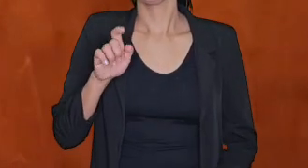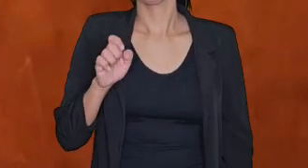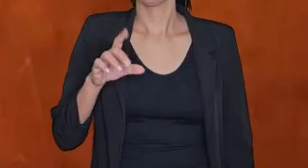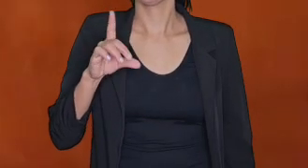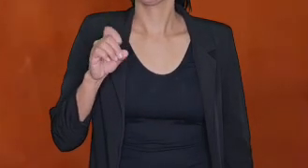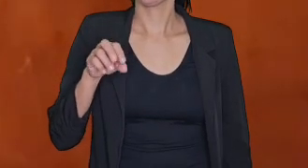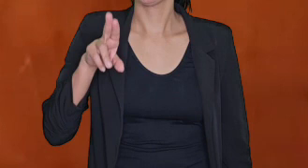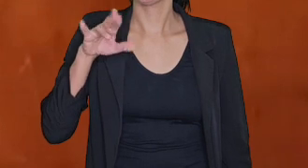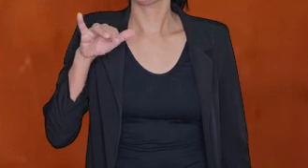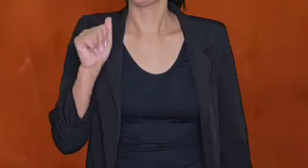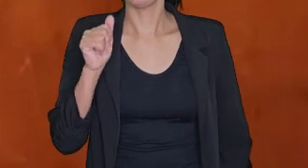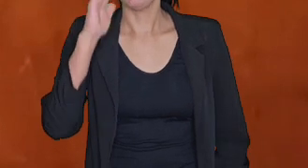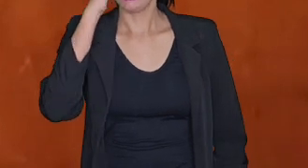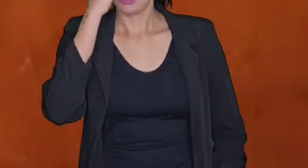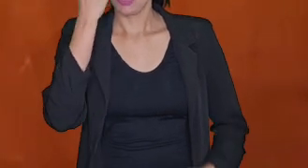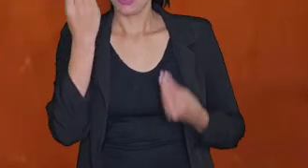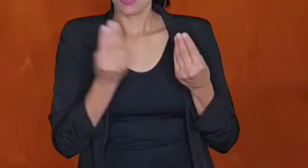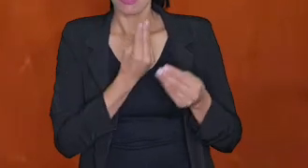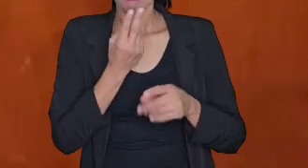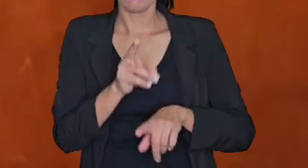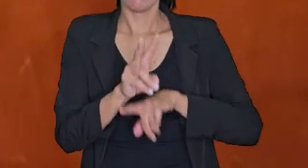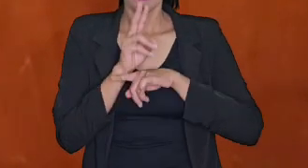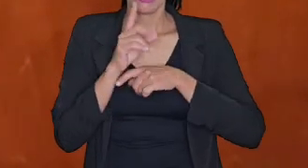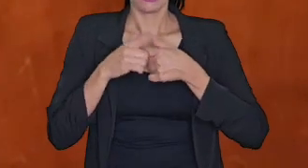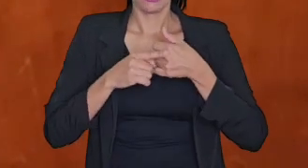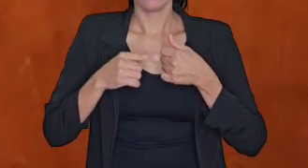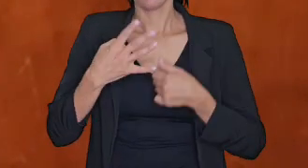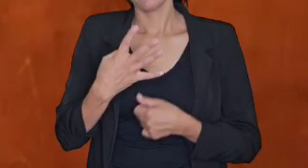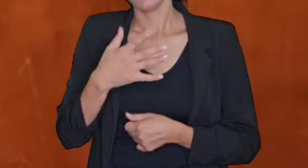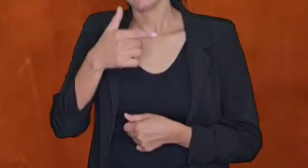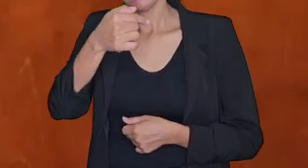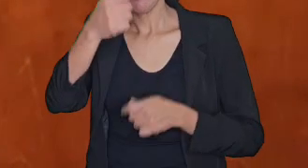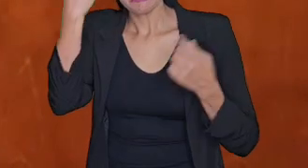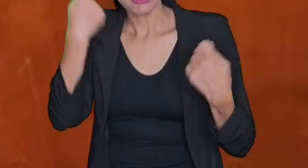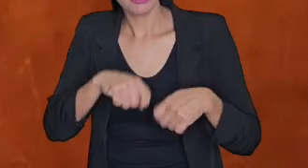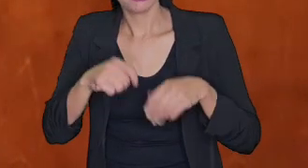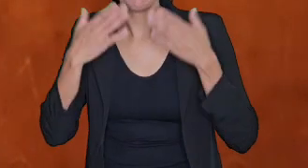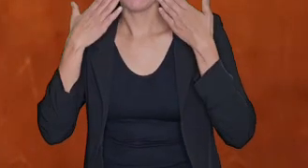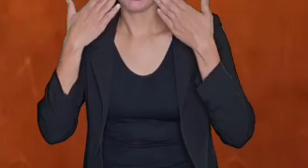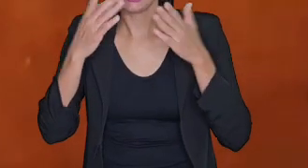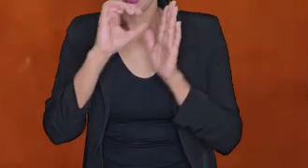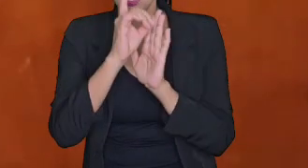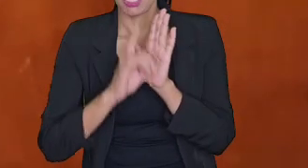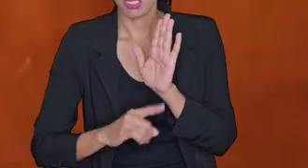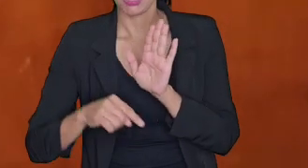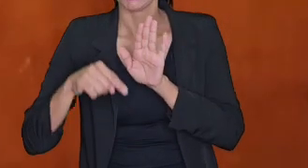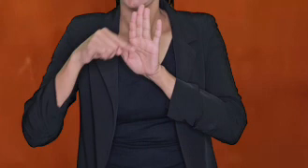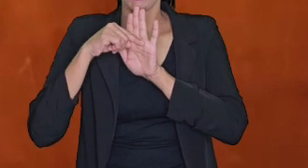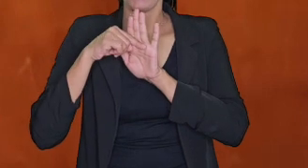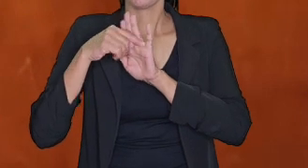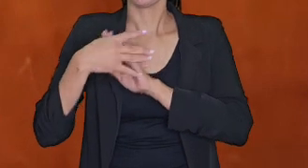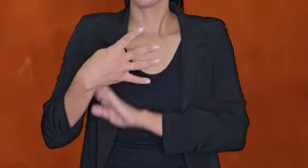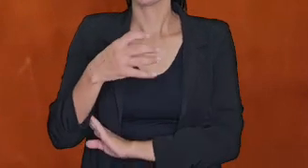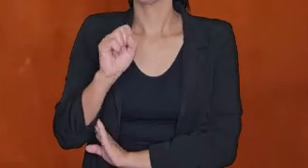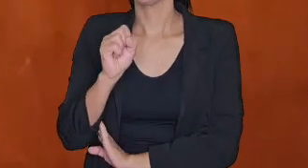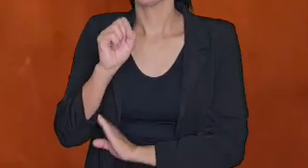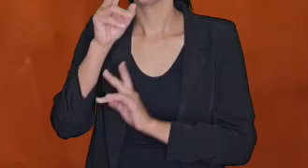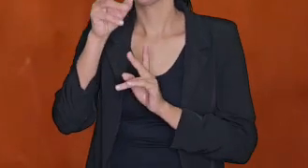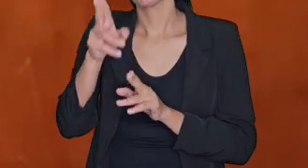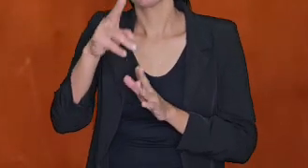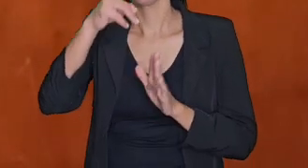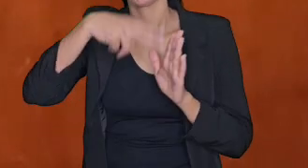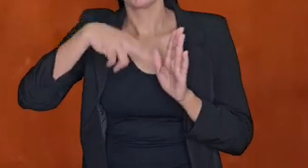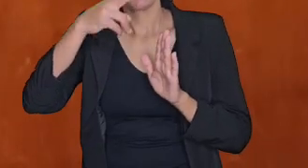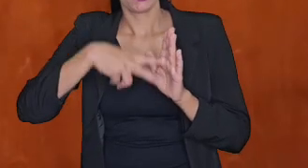corregedoria. Eu entendo que o crédito, no 47, é preciso apresentar essa certidão